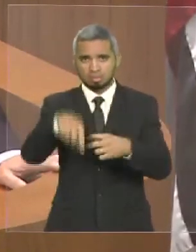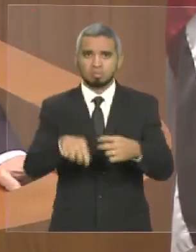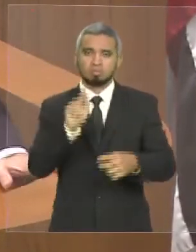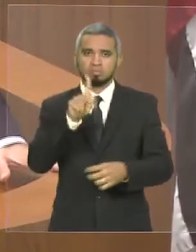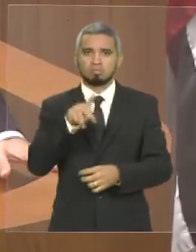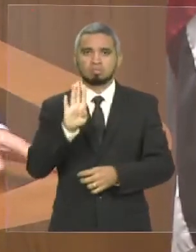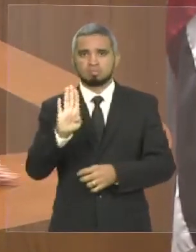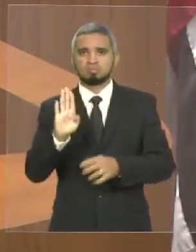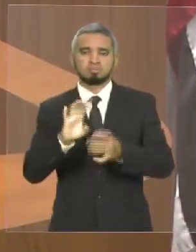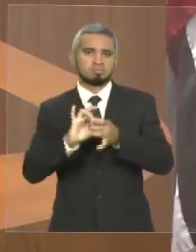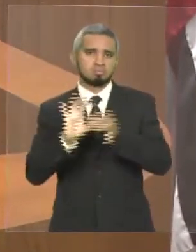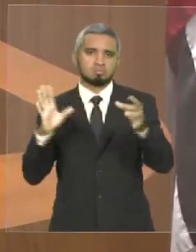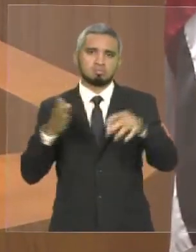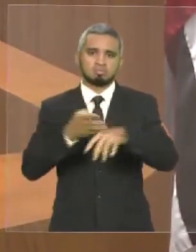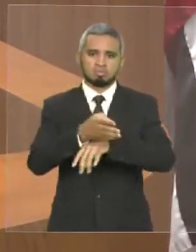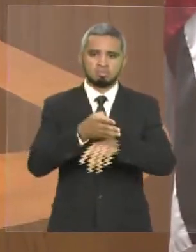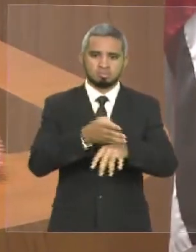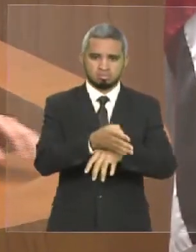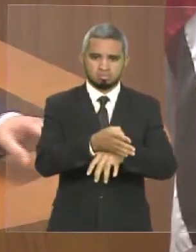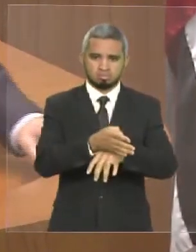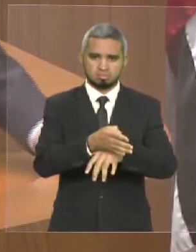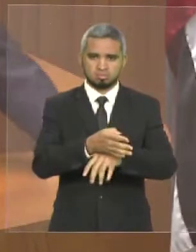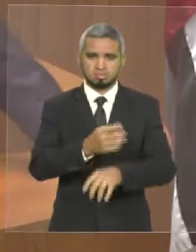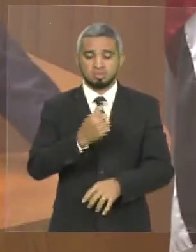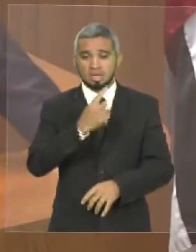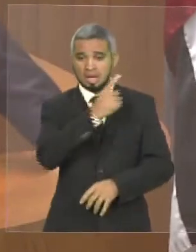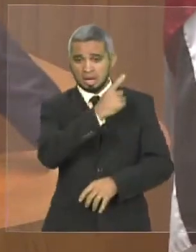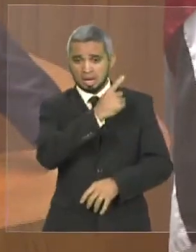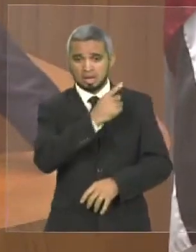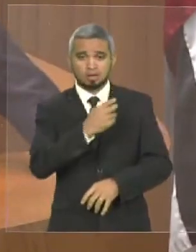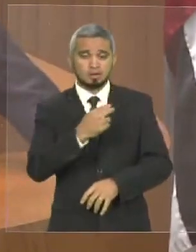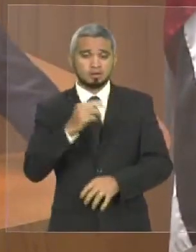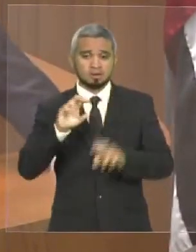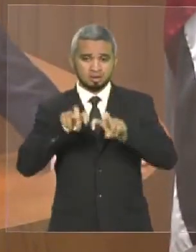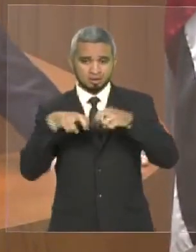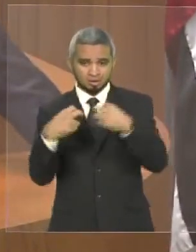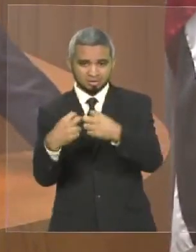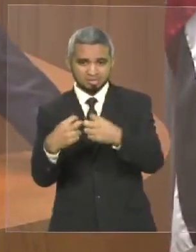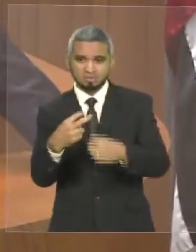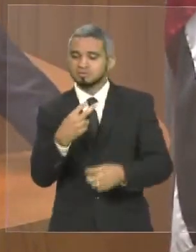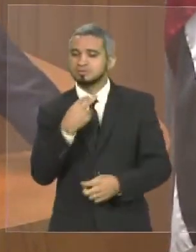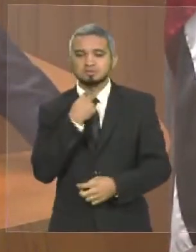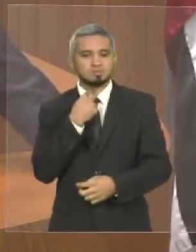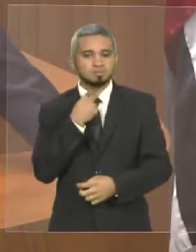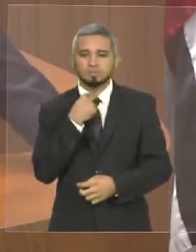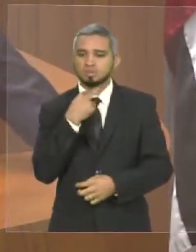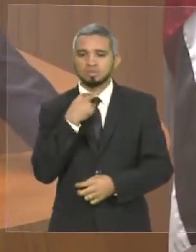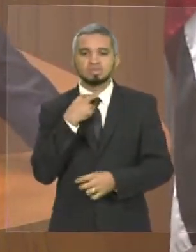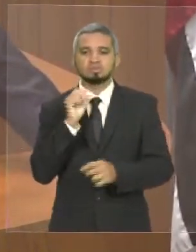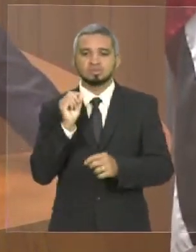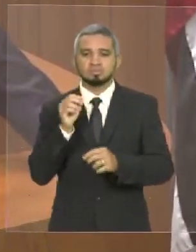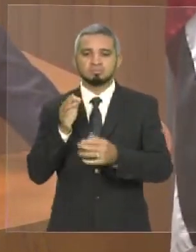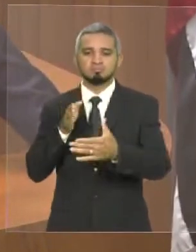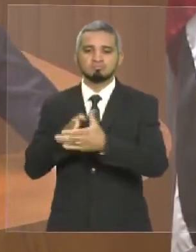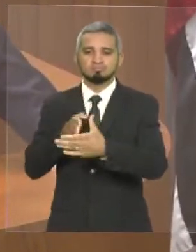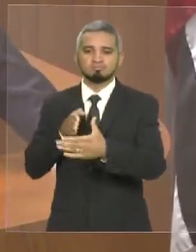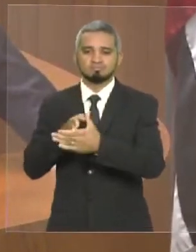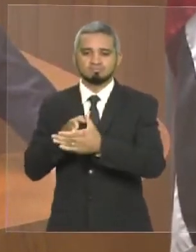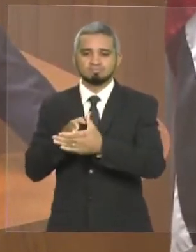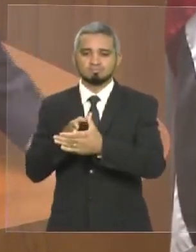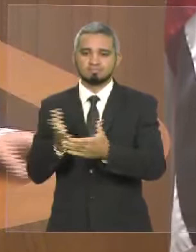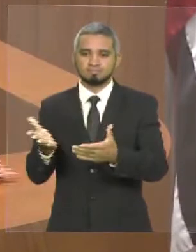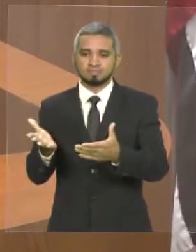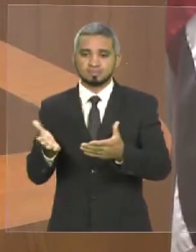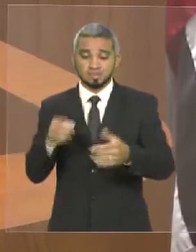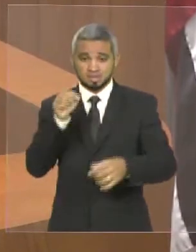Lá não puderam impedir a participação dos educadores por conta do regimento. Aqui, deputada Andréa,